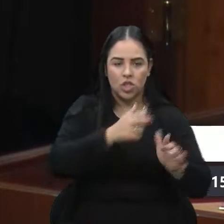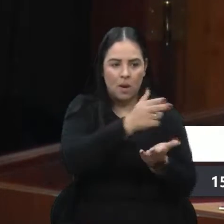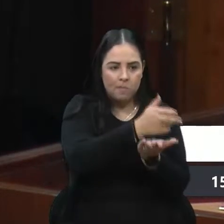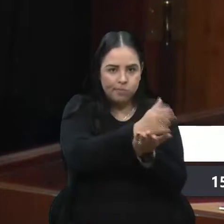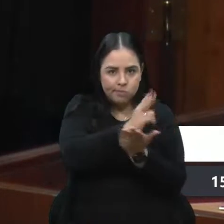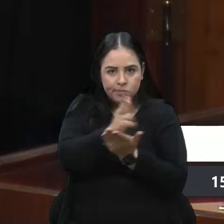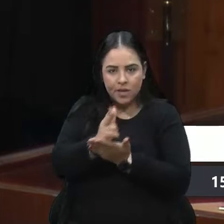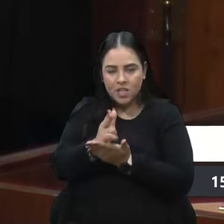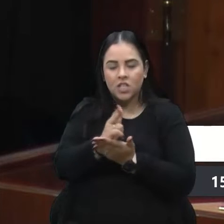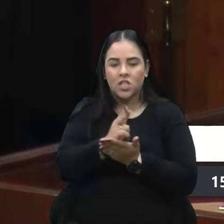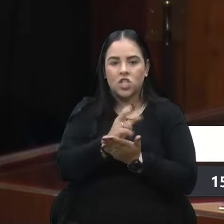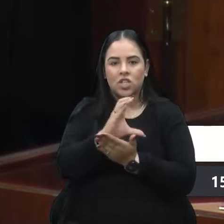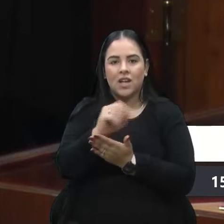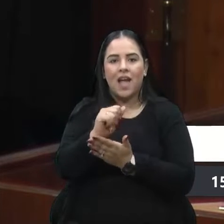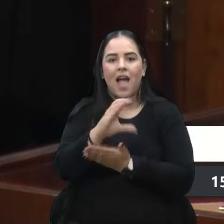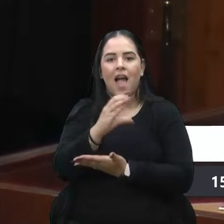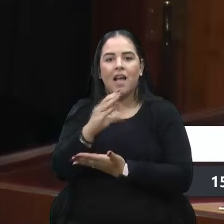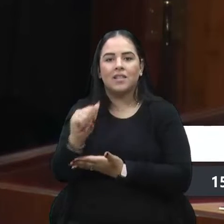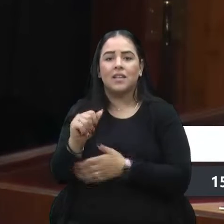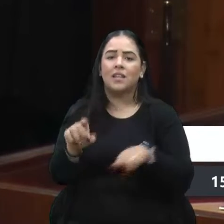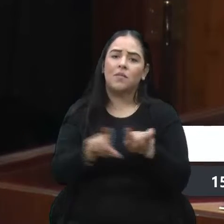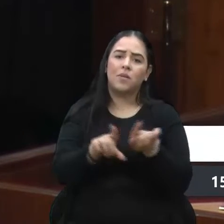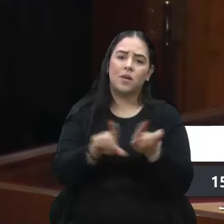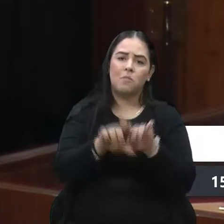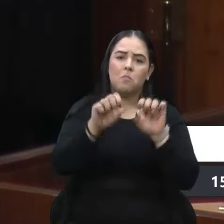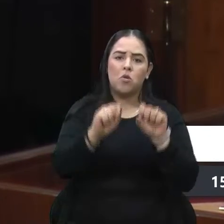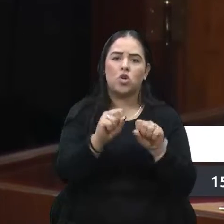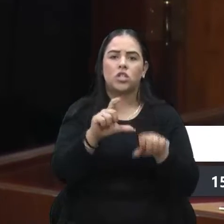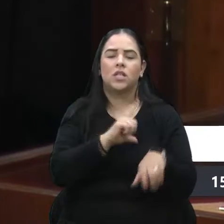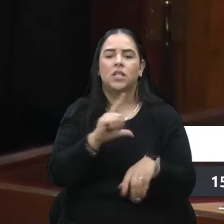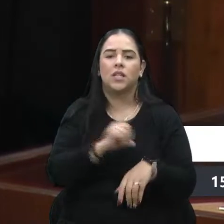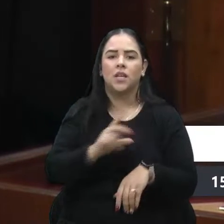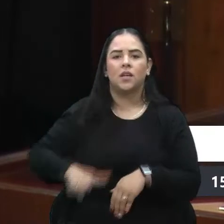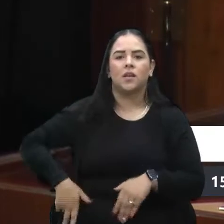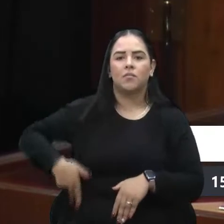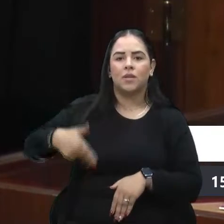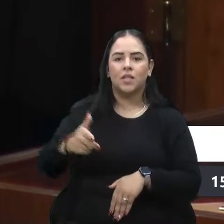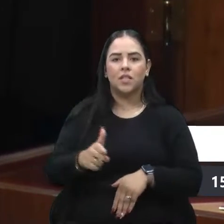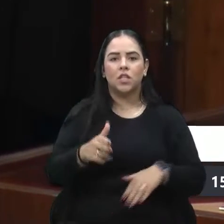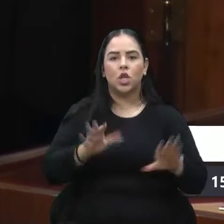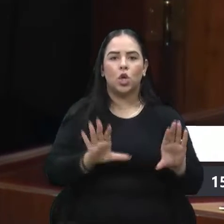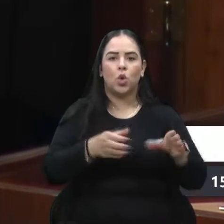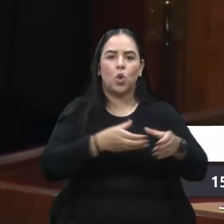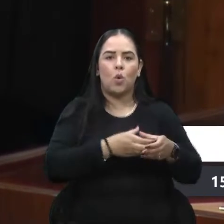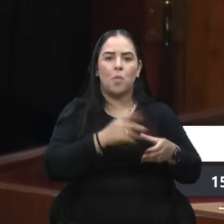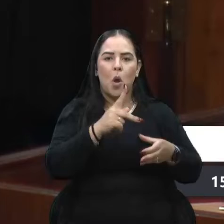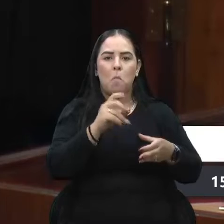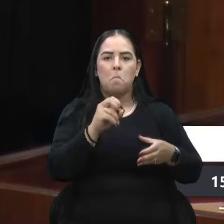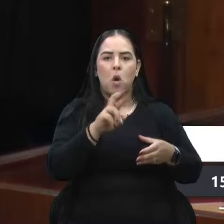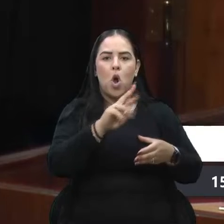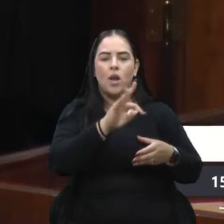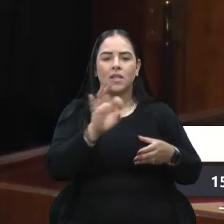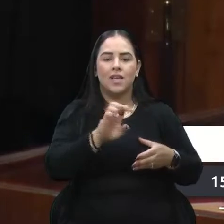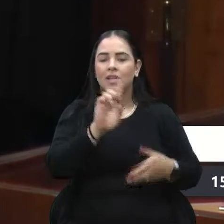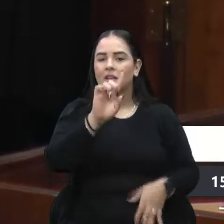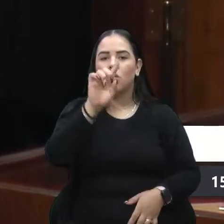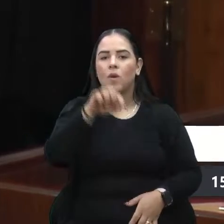de caça, e também permite o porte de armas por essa categoria. E não apenas